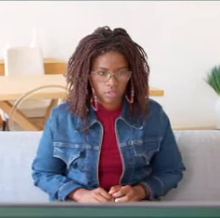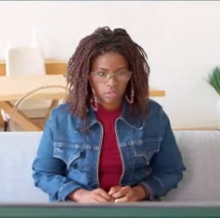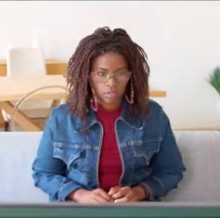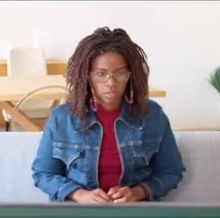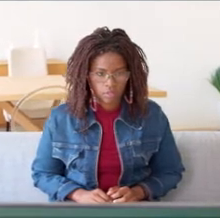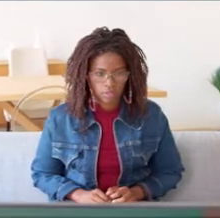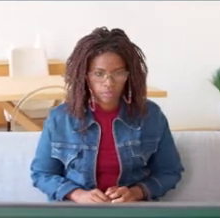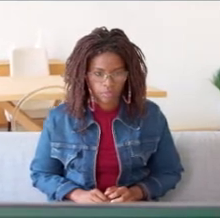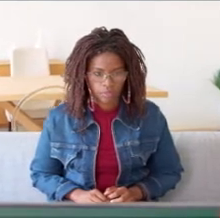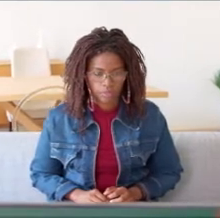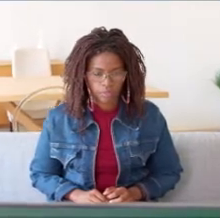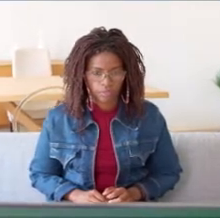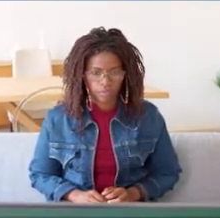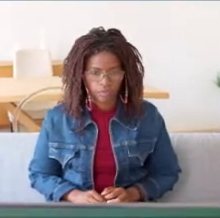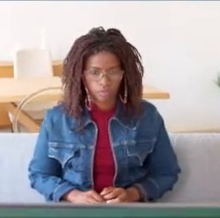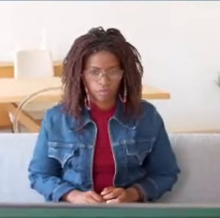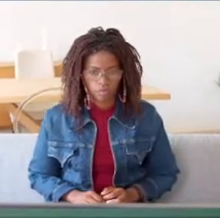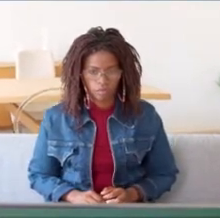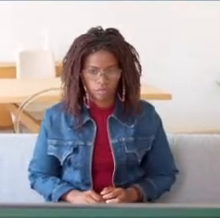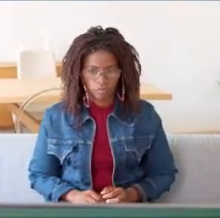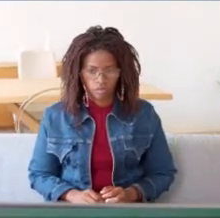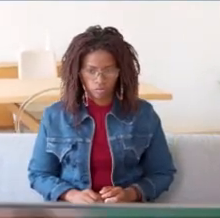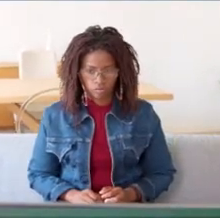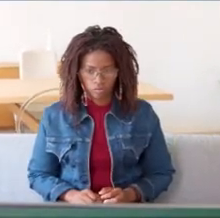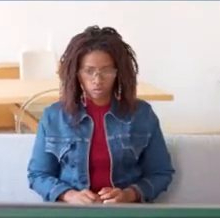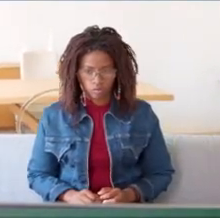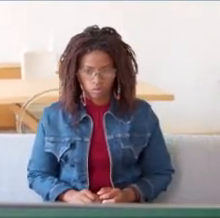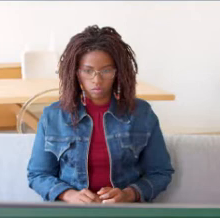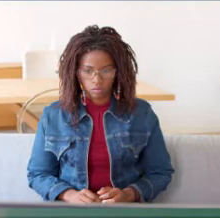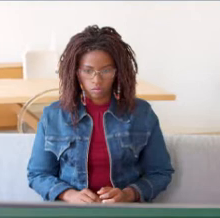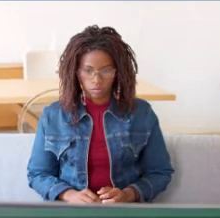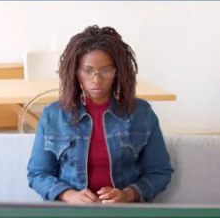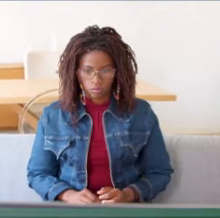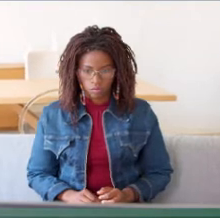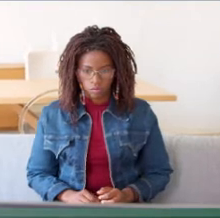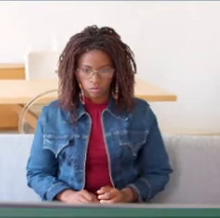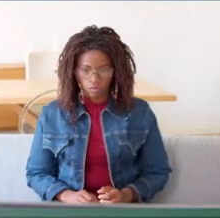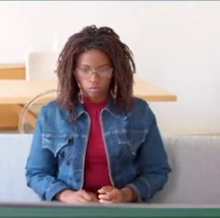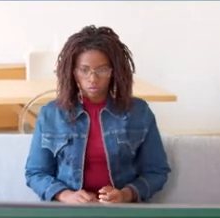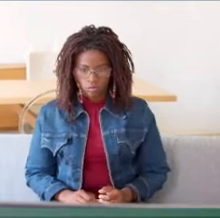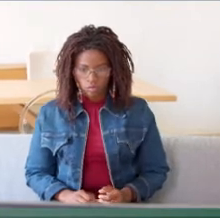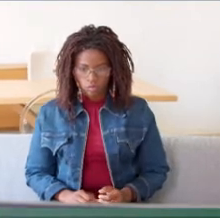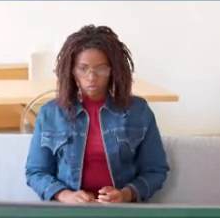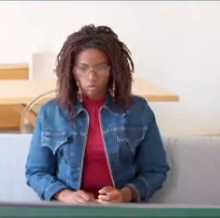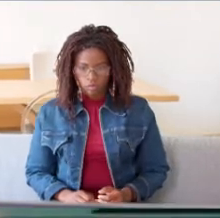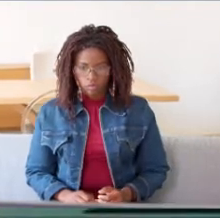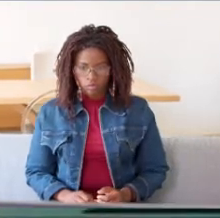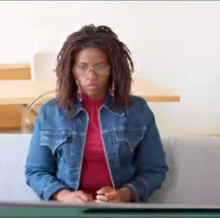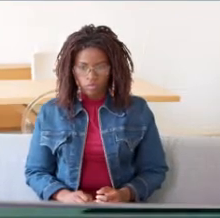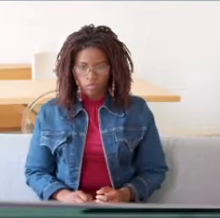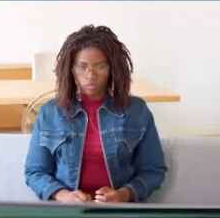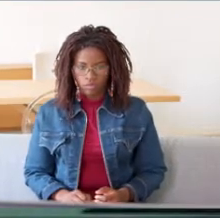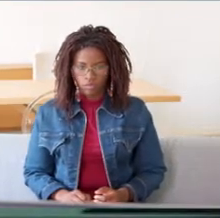Paulo Sousa treinador português que chegou e ó Flamengo perde o Paulo Sousa vai para